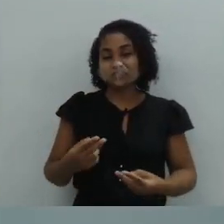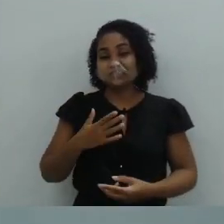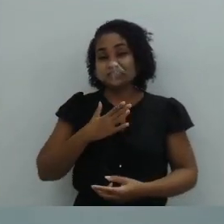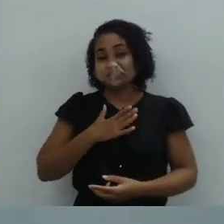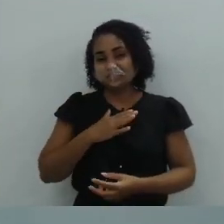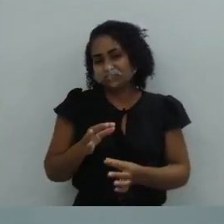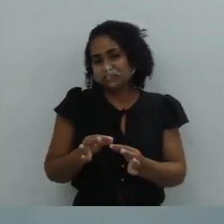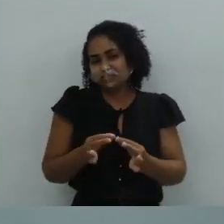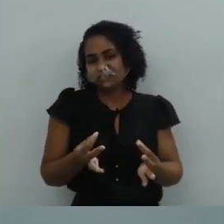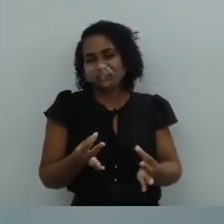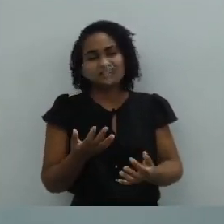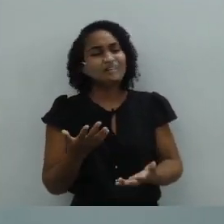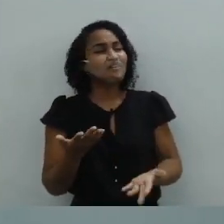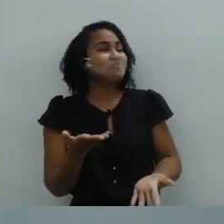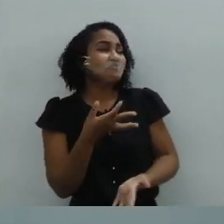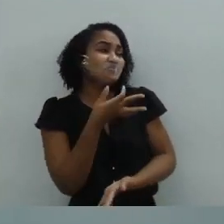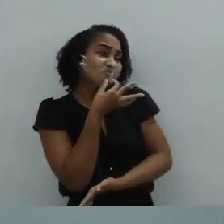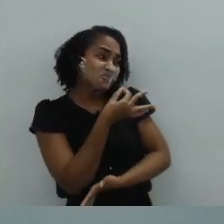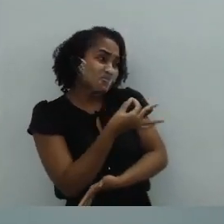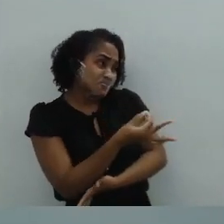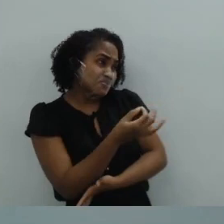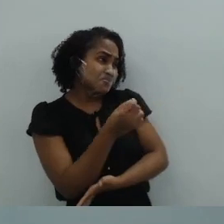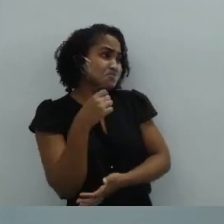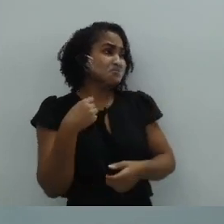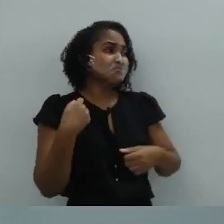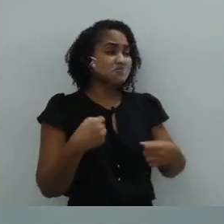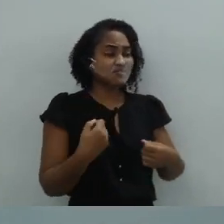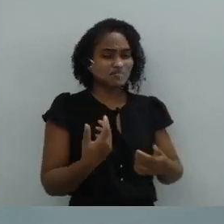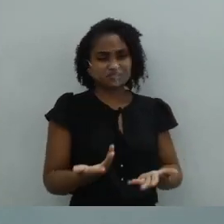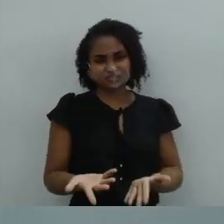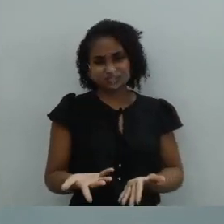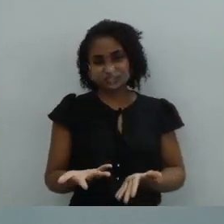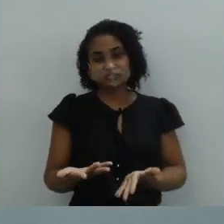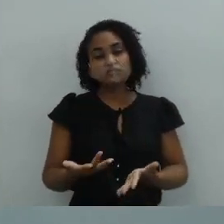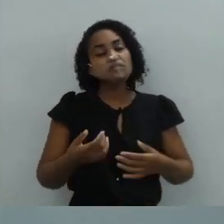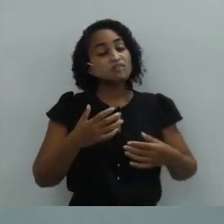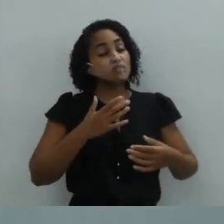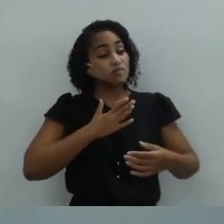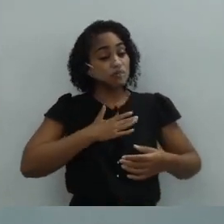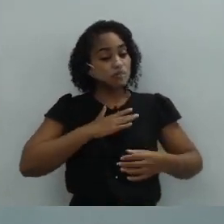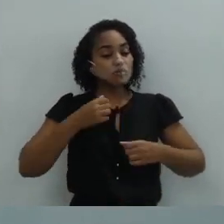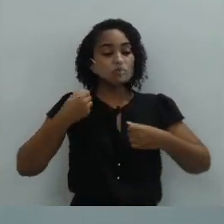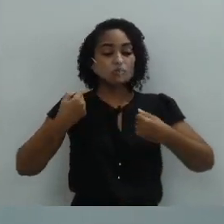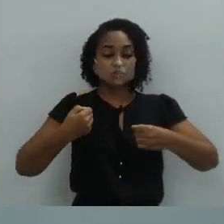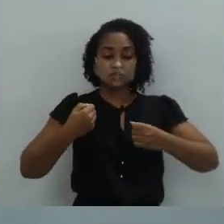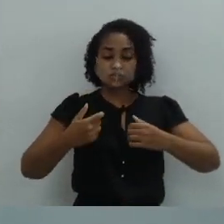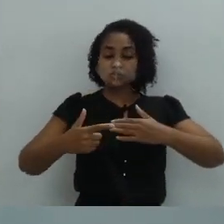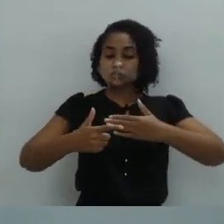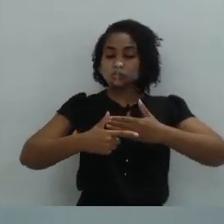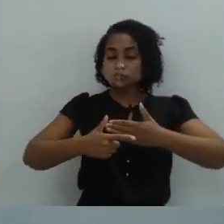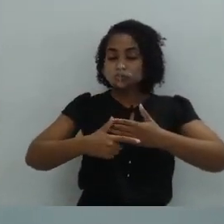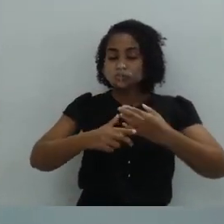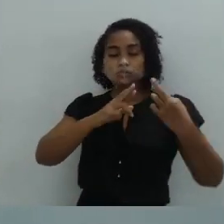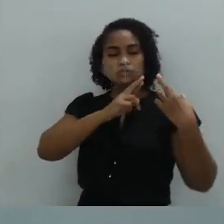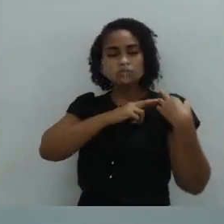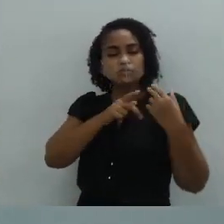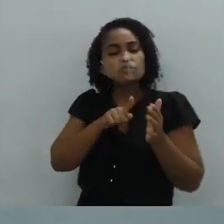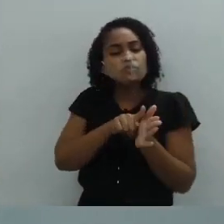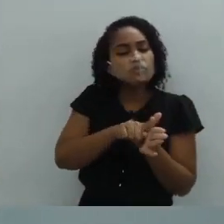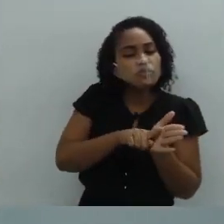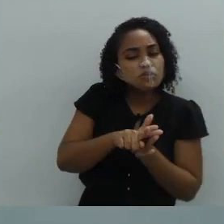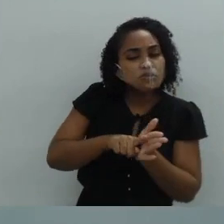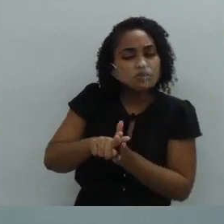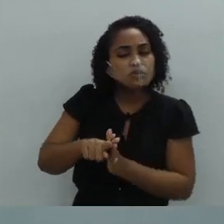vou simplesmente, eu acho que a gente precisa. Eu preciso ter o compromisso de investigar,